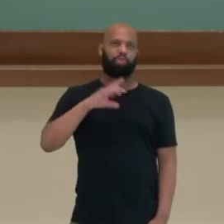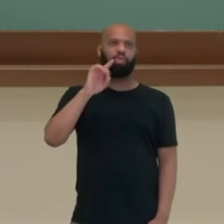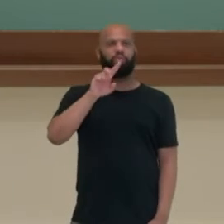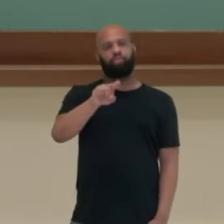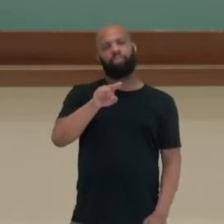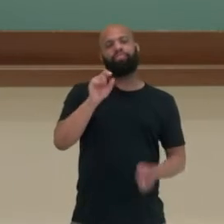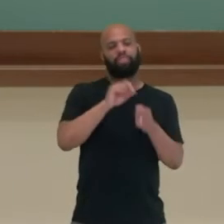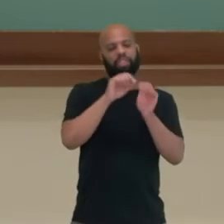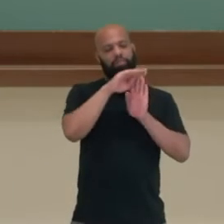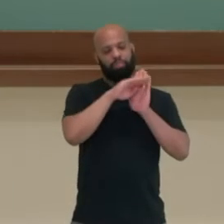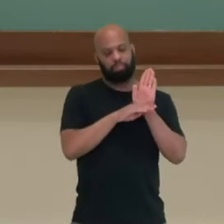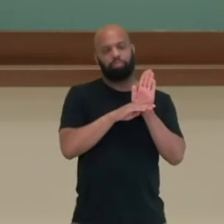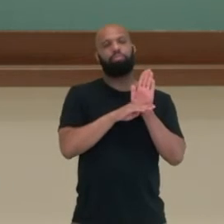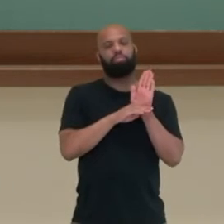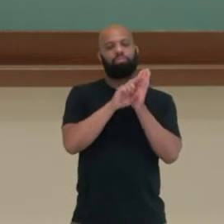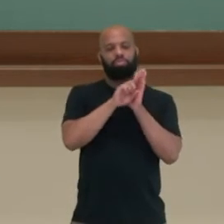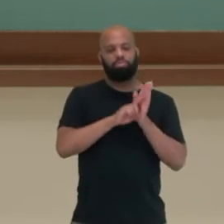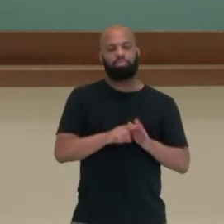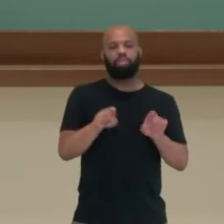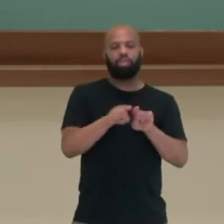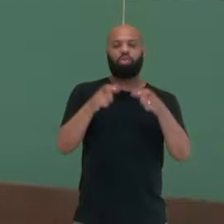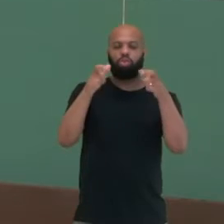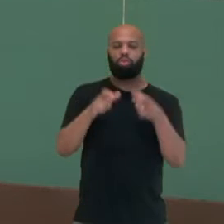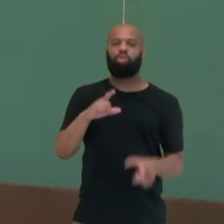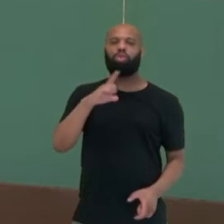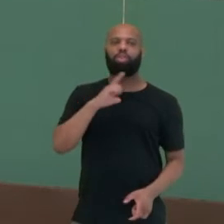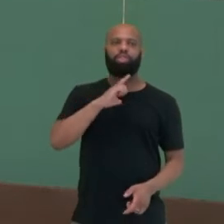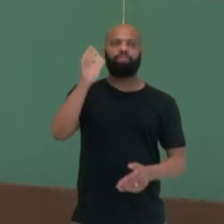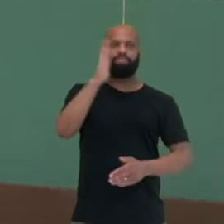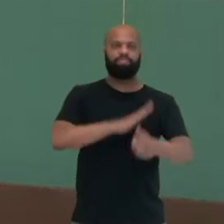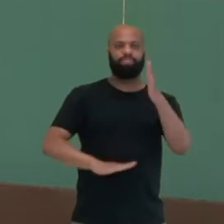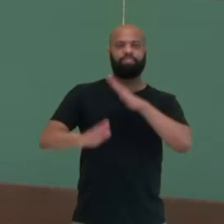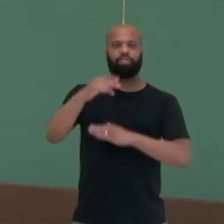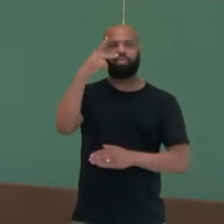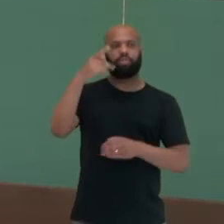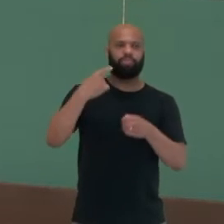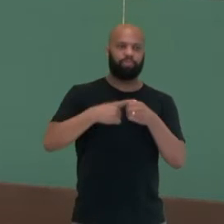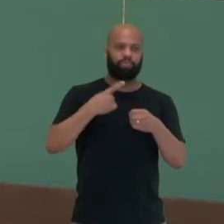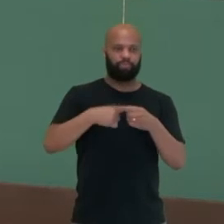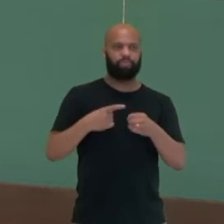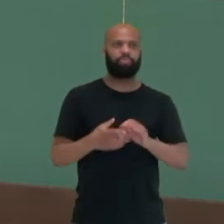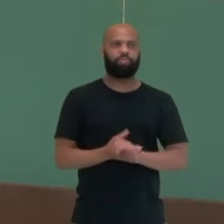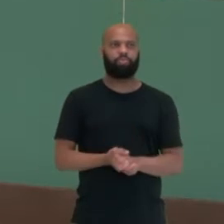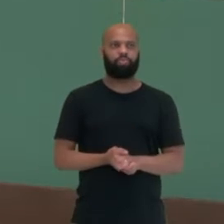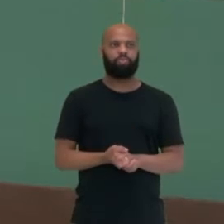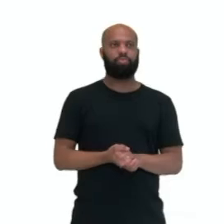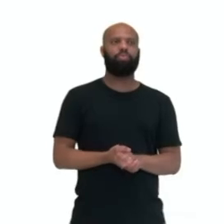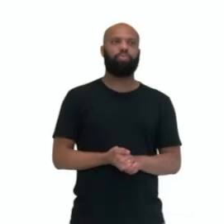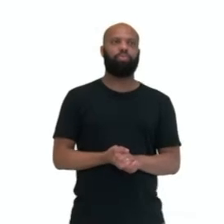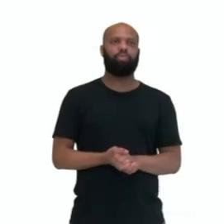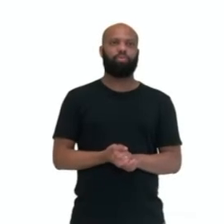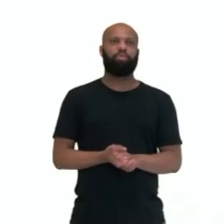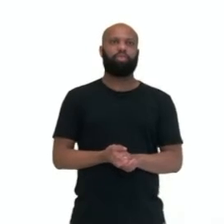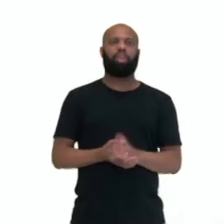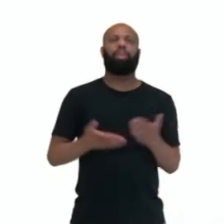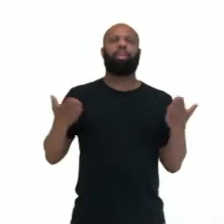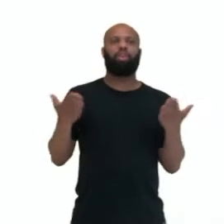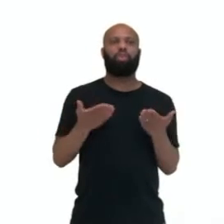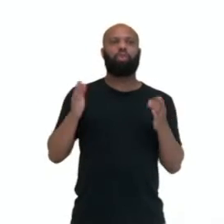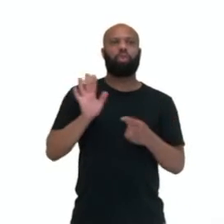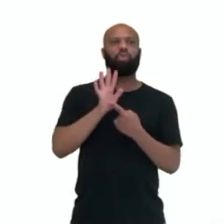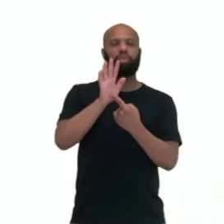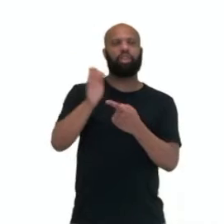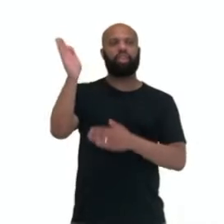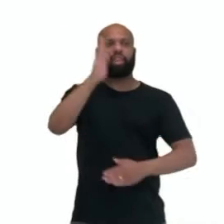vocês levantarem aí, fazer um levantamento dos locais em que oferecem a prática do karatê. Falar um pouquinho sobre o